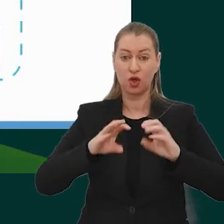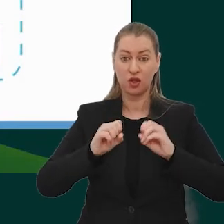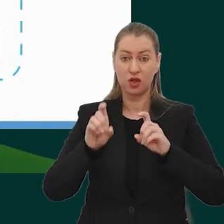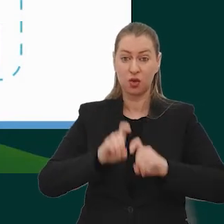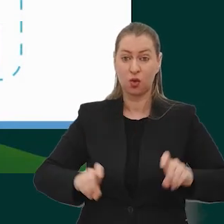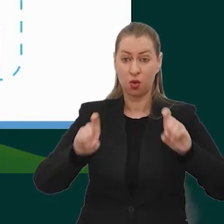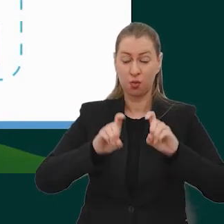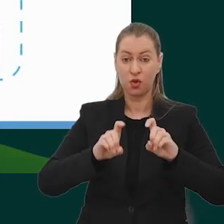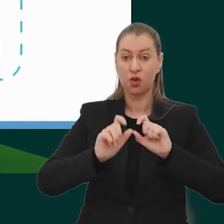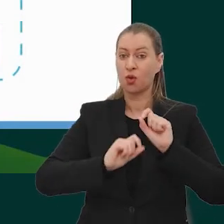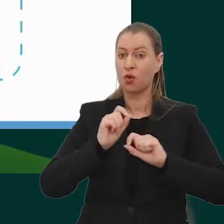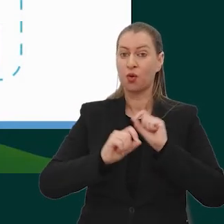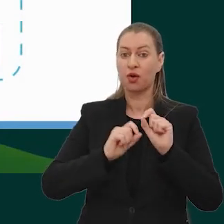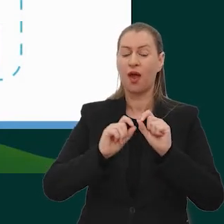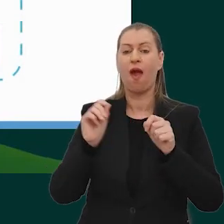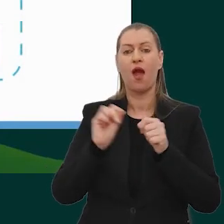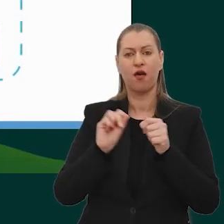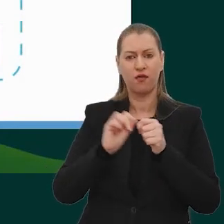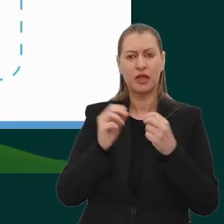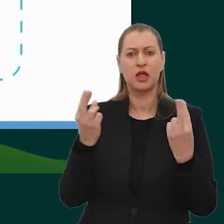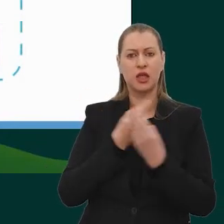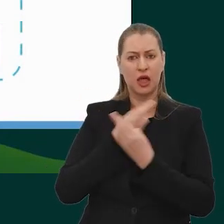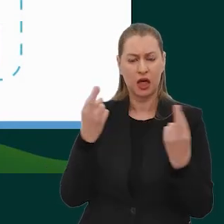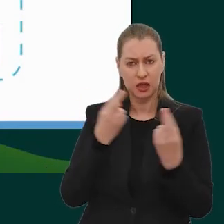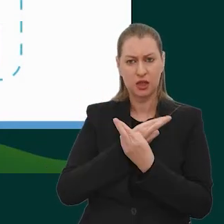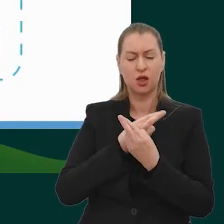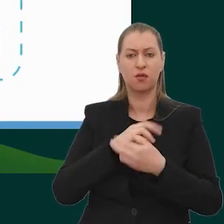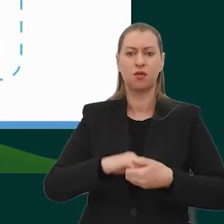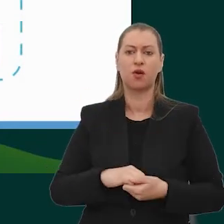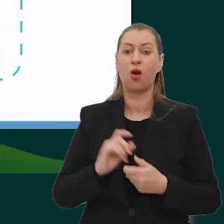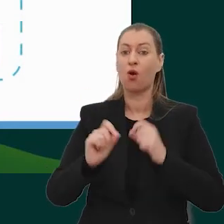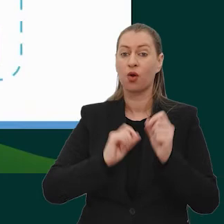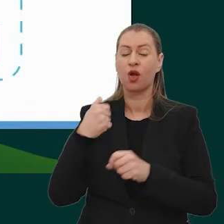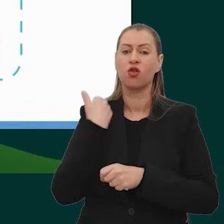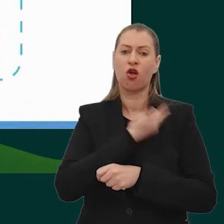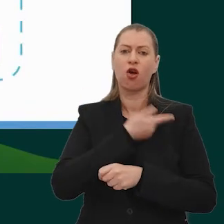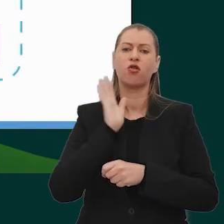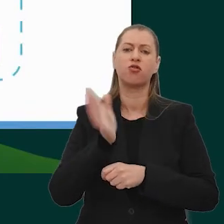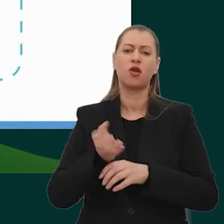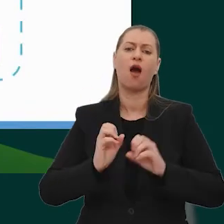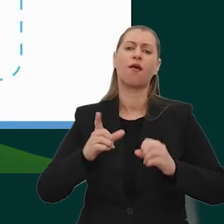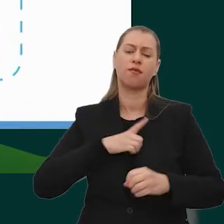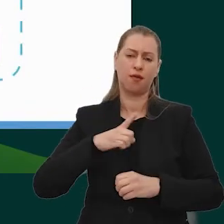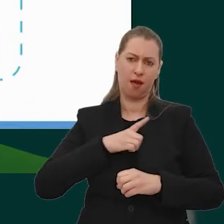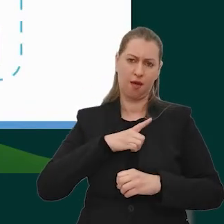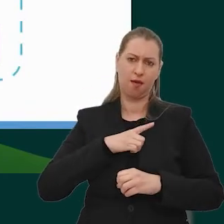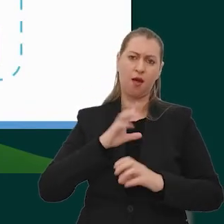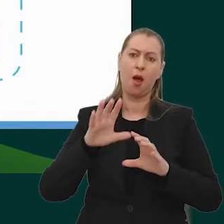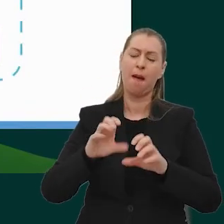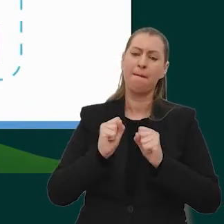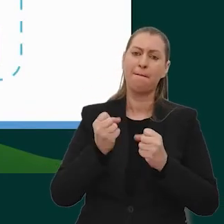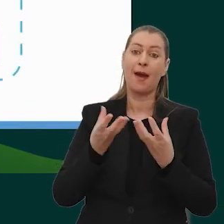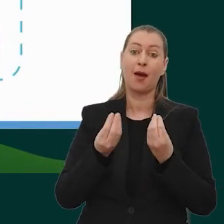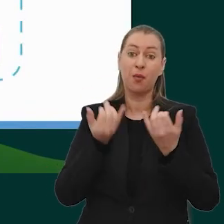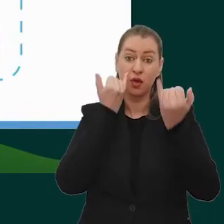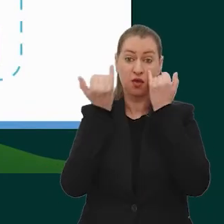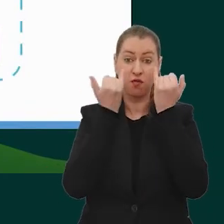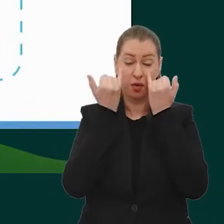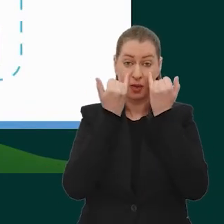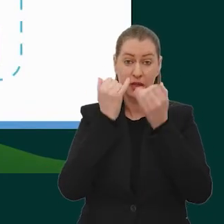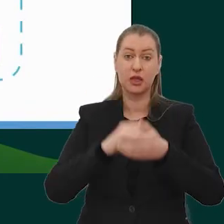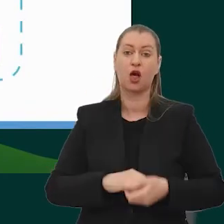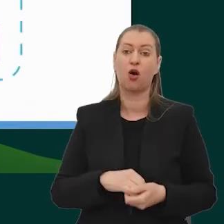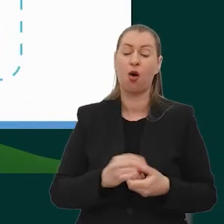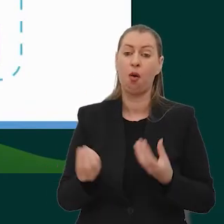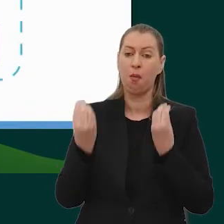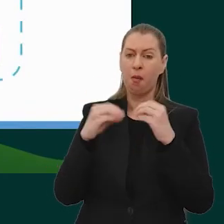computador é fazendo essas relações pelo que a gente já ensinou, pelo que a gente já tem. A gente pega muitos dados,